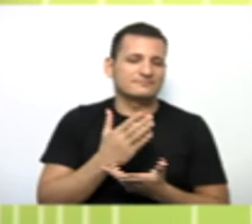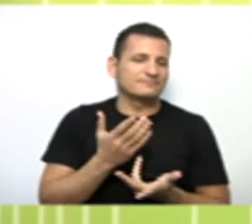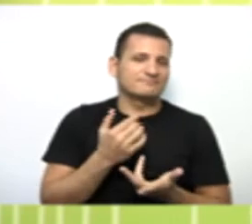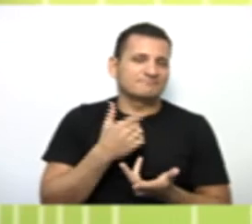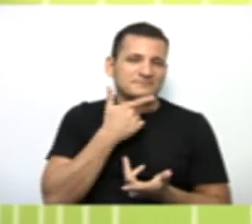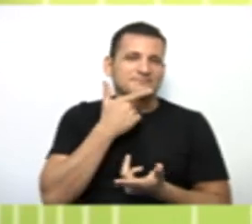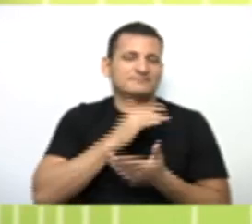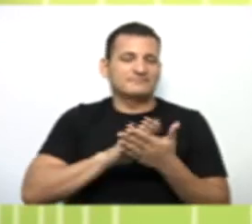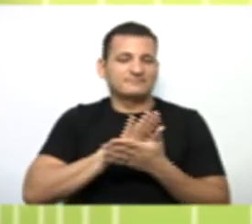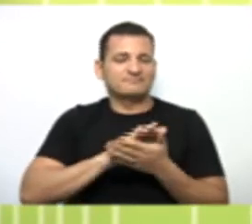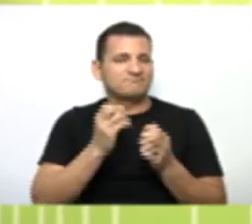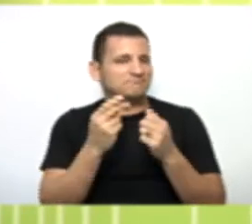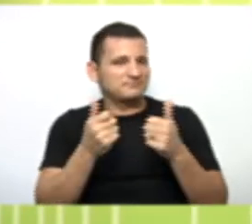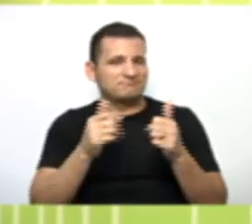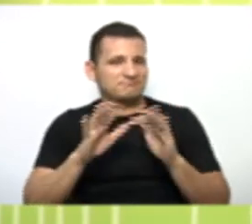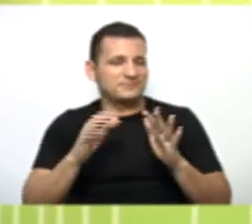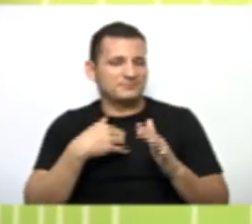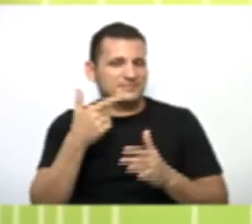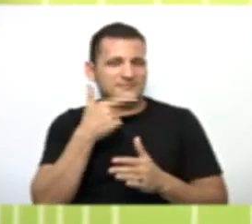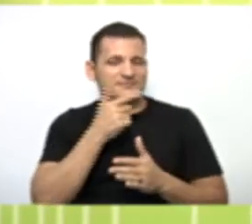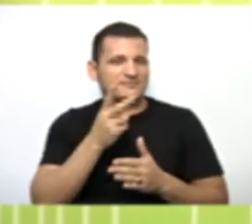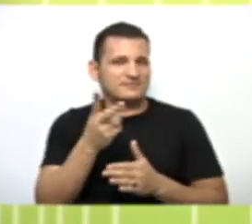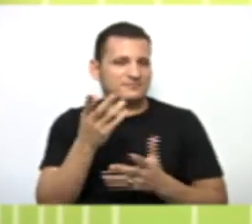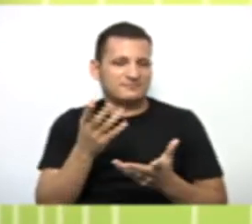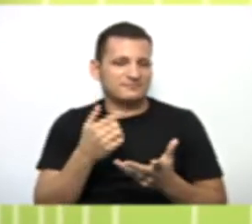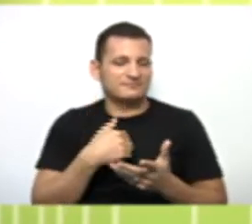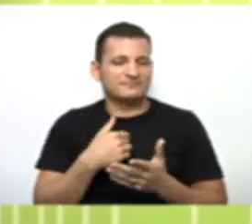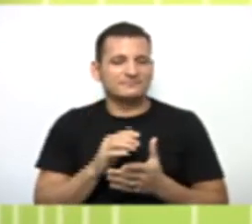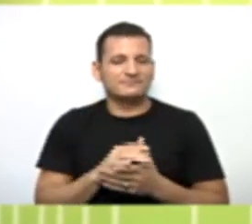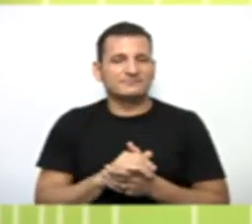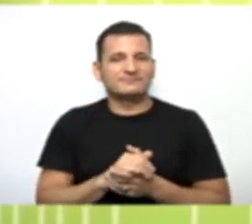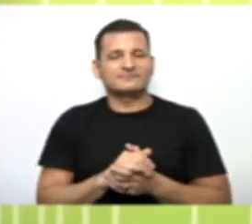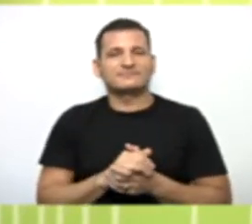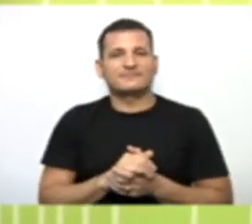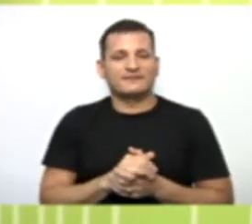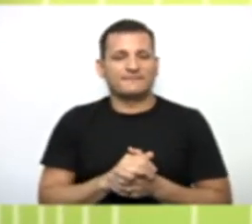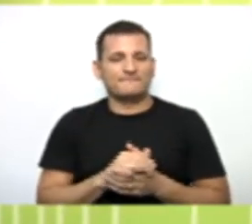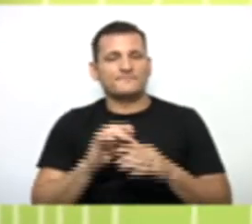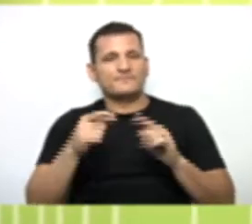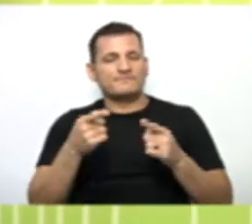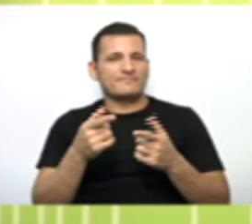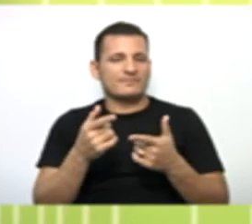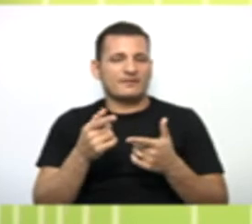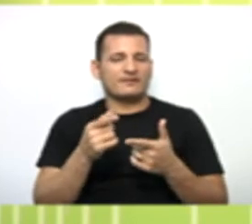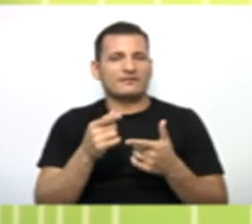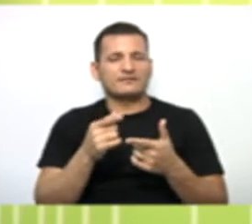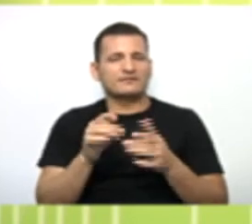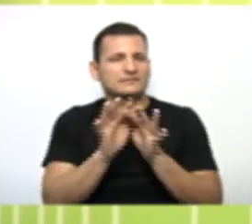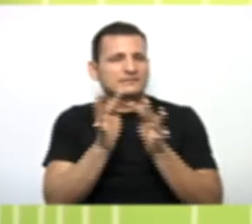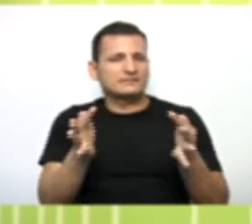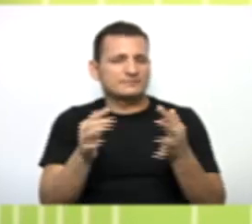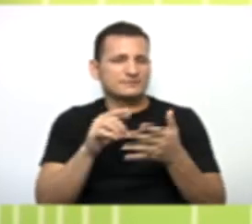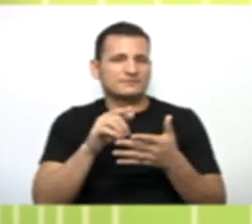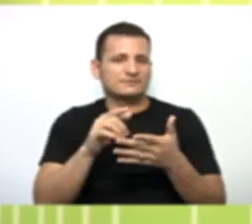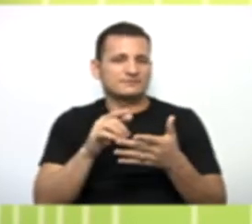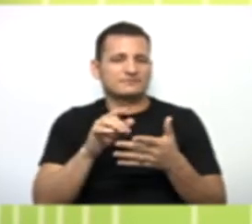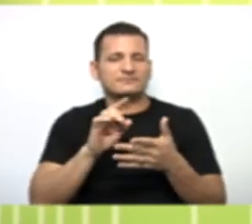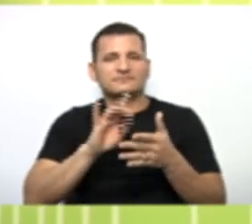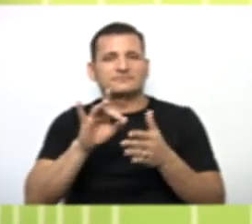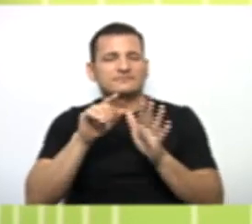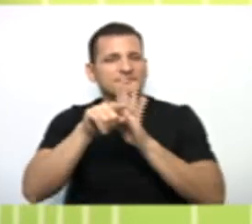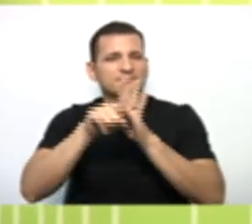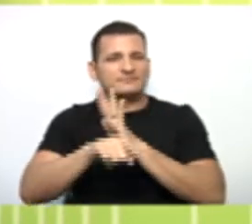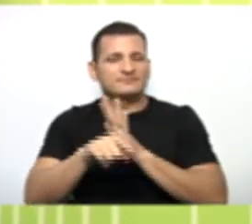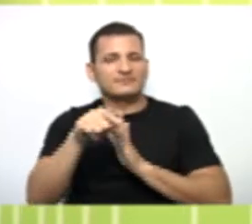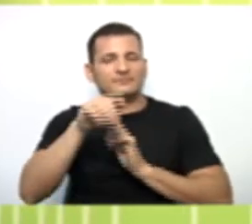tá achando graça, tudo bem, eu tô morrendo de rir aqui, toda vez que eu faço esse teste, eu me abro, né? Mas essas simples situações mostram como a